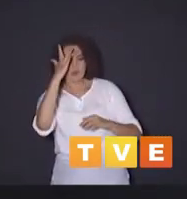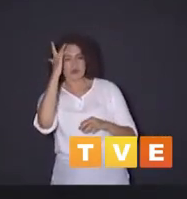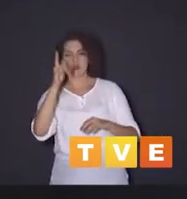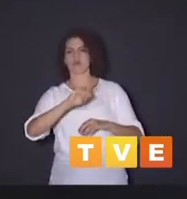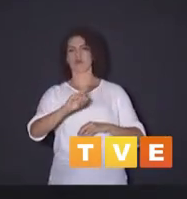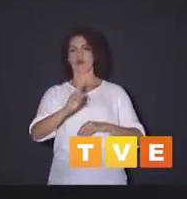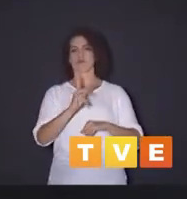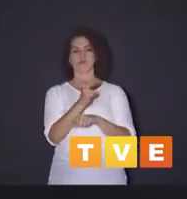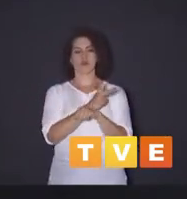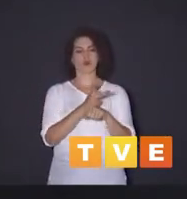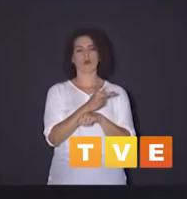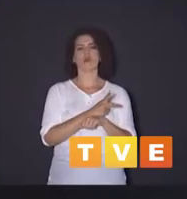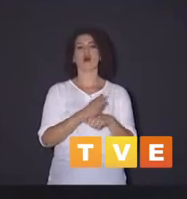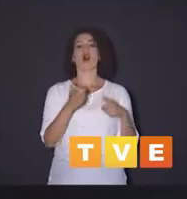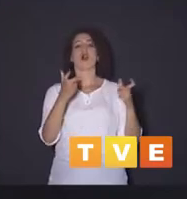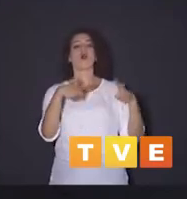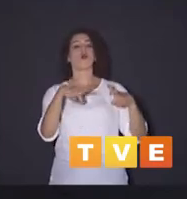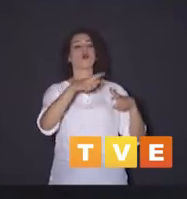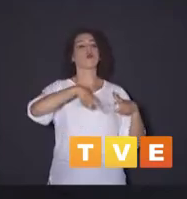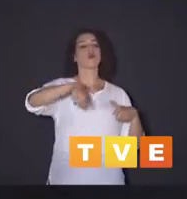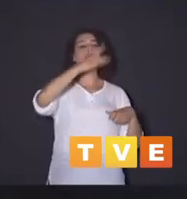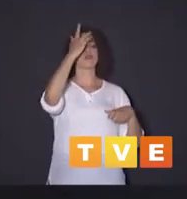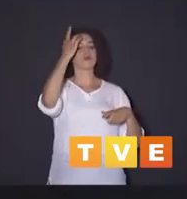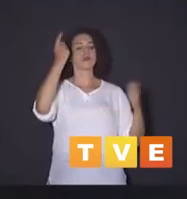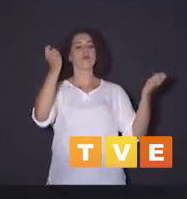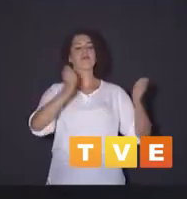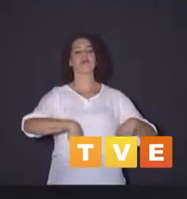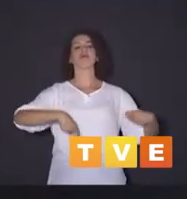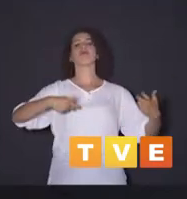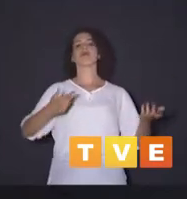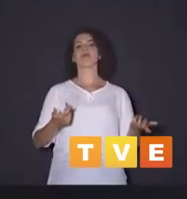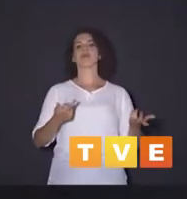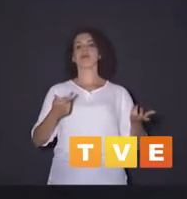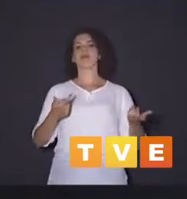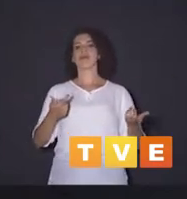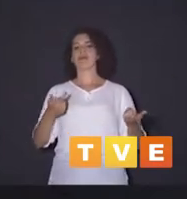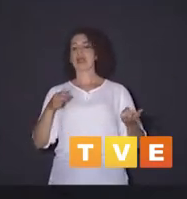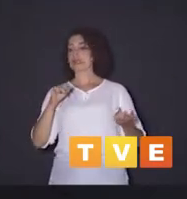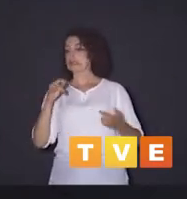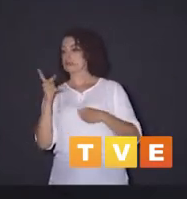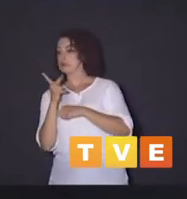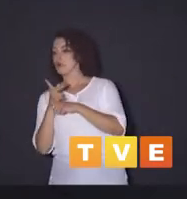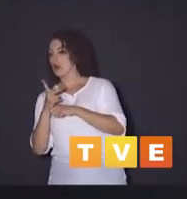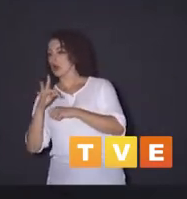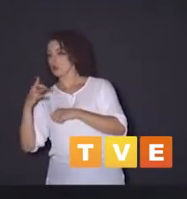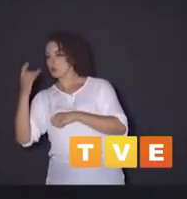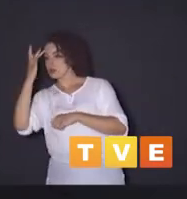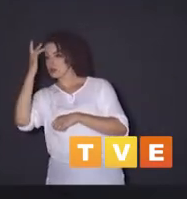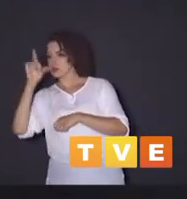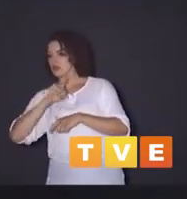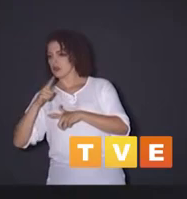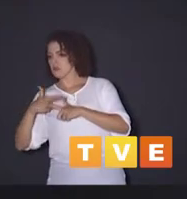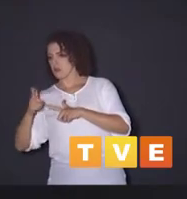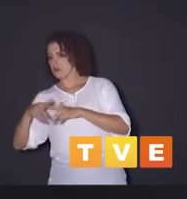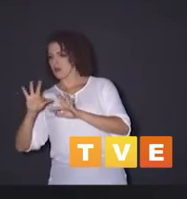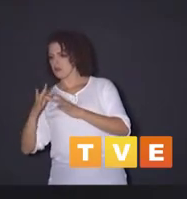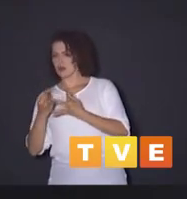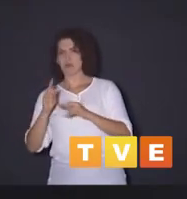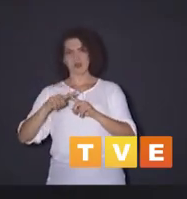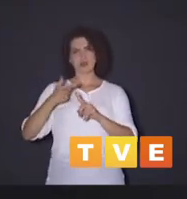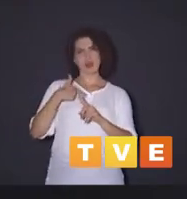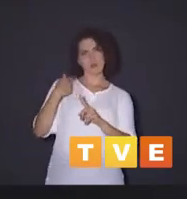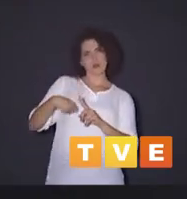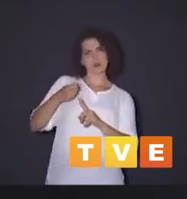um né se eu procurar bem todo mundo tem piolho é isso que eu vou procurar todo mundo tem problema na família é isso que eu vou